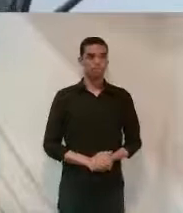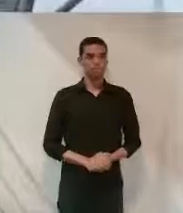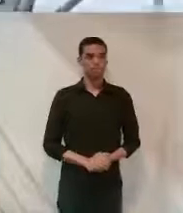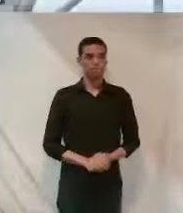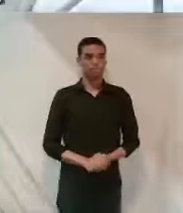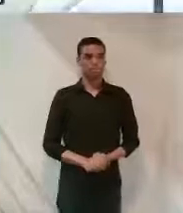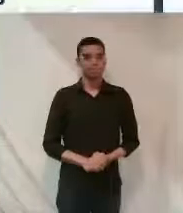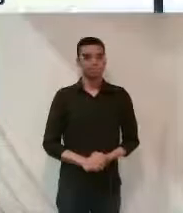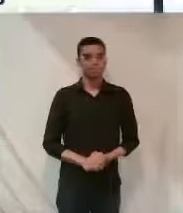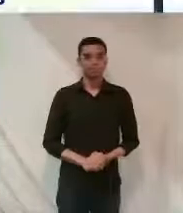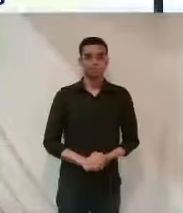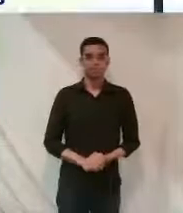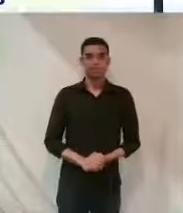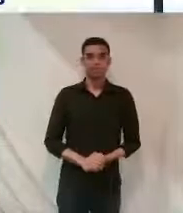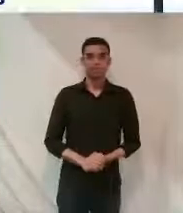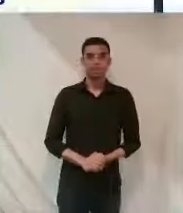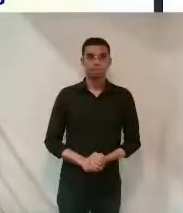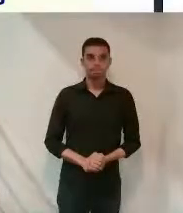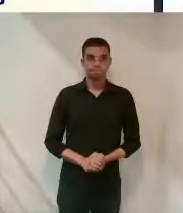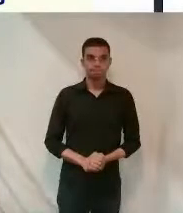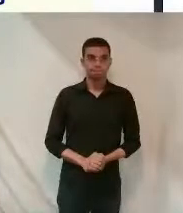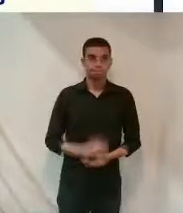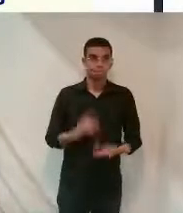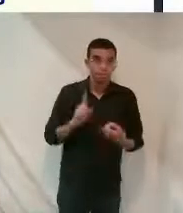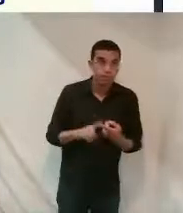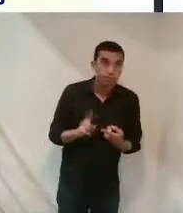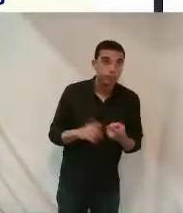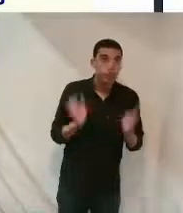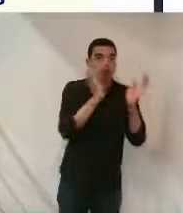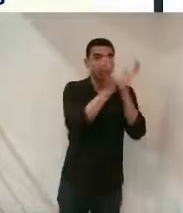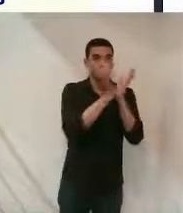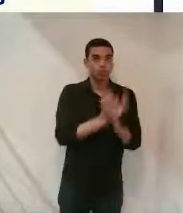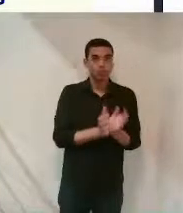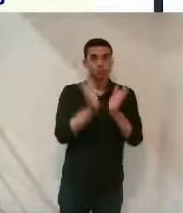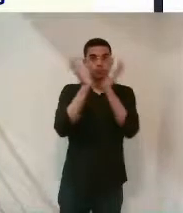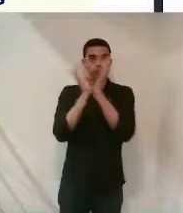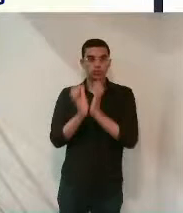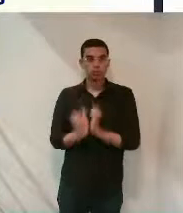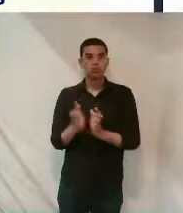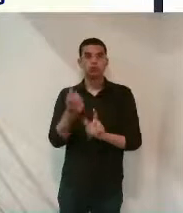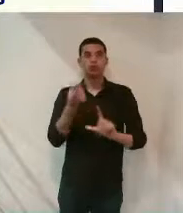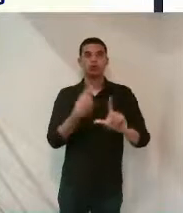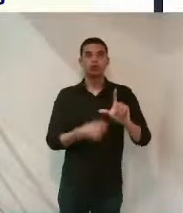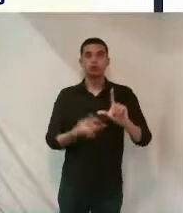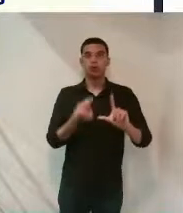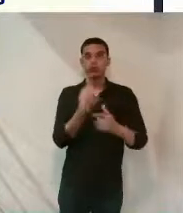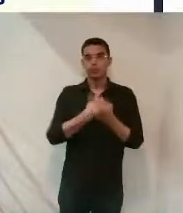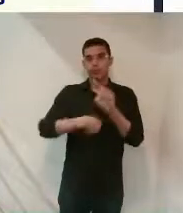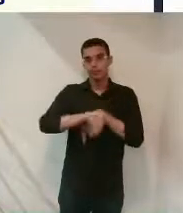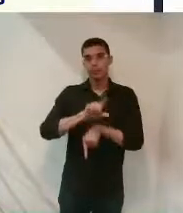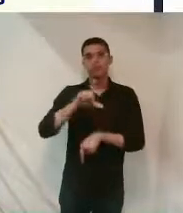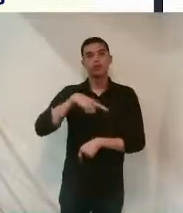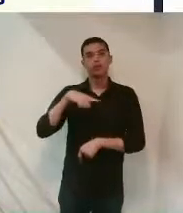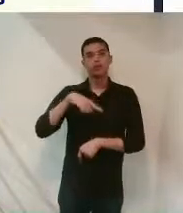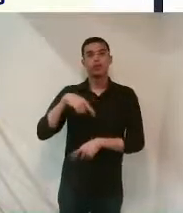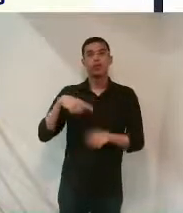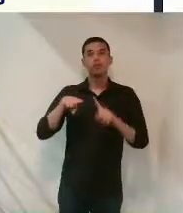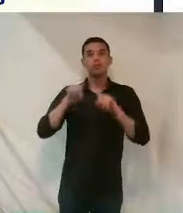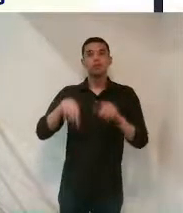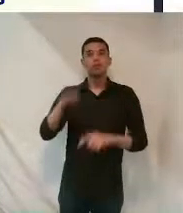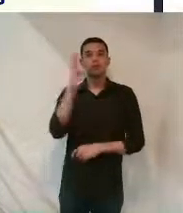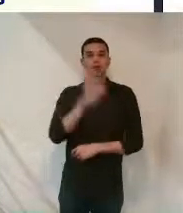Aqui, então, o apanhado dos sistemas de logística reversa. A política nacional ela é de 2010, mas bem antes disso, a